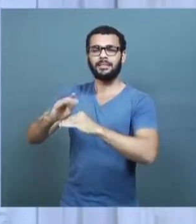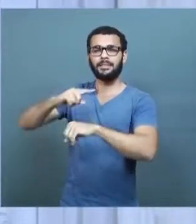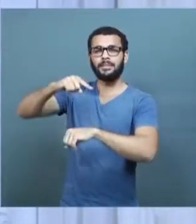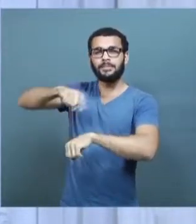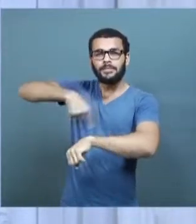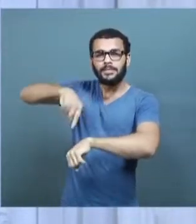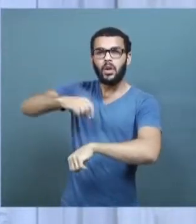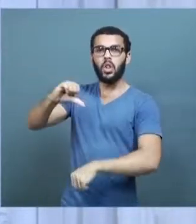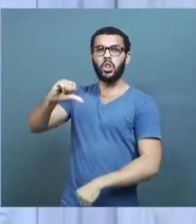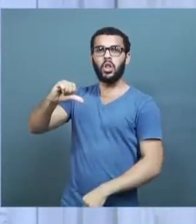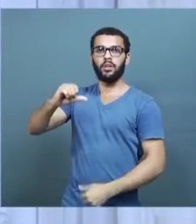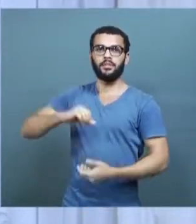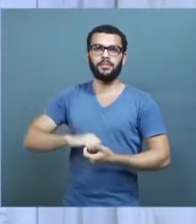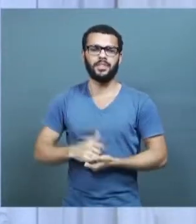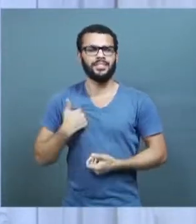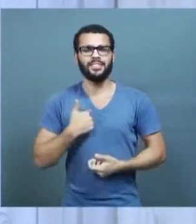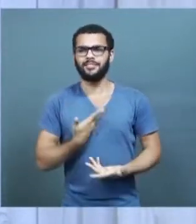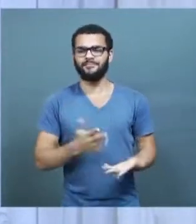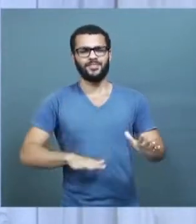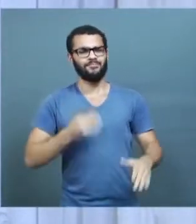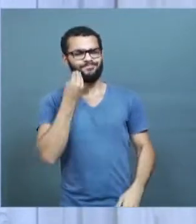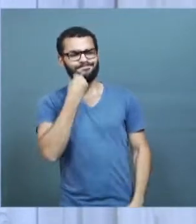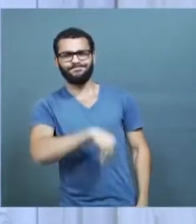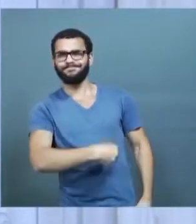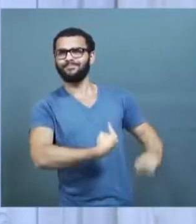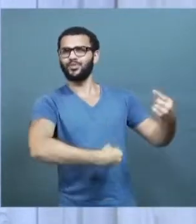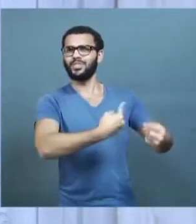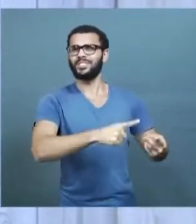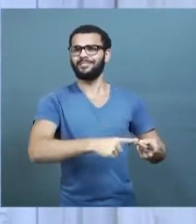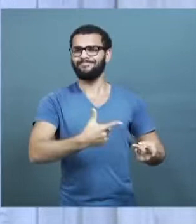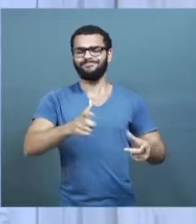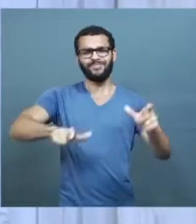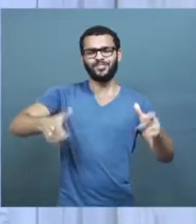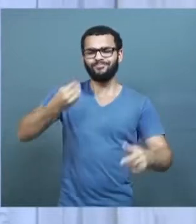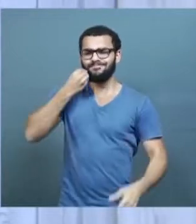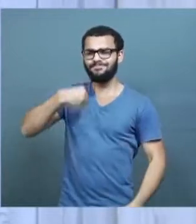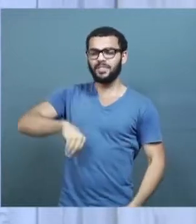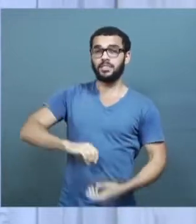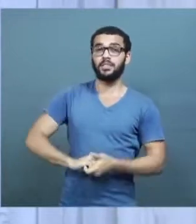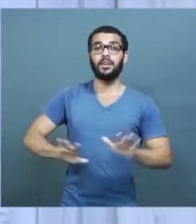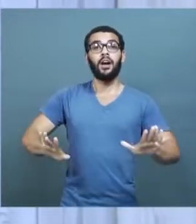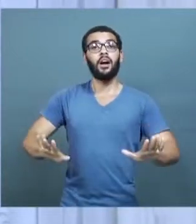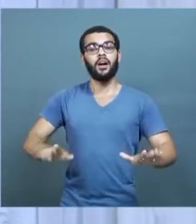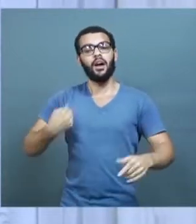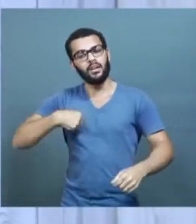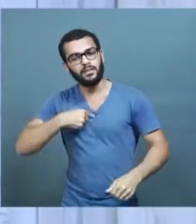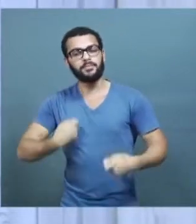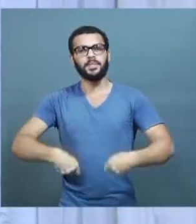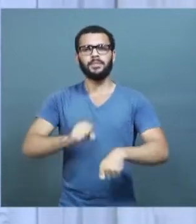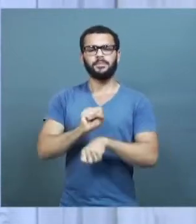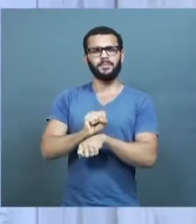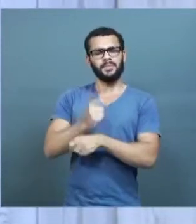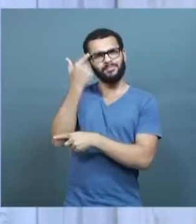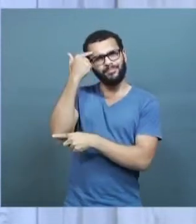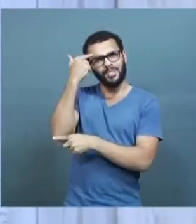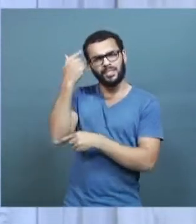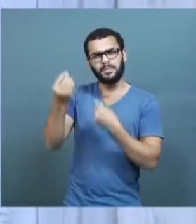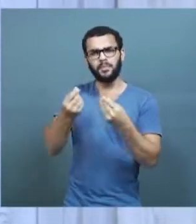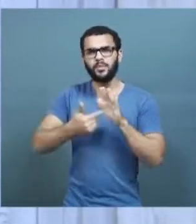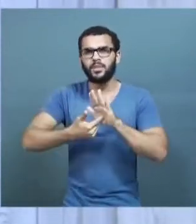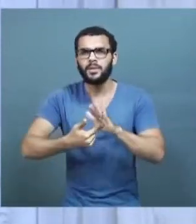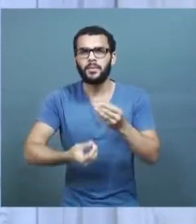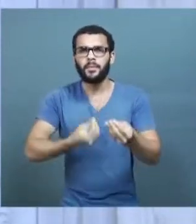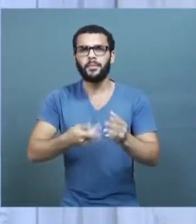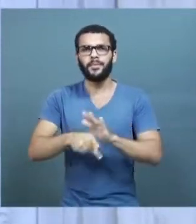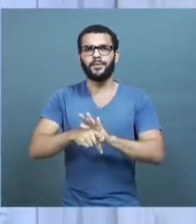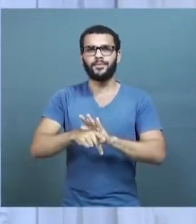desacreditados da política, do mundo, do outro, é hora de pararmos e falarmos para mostrar também sobre o melhor lado da